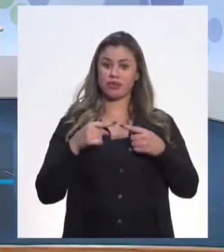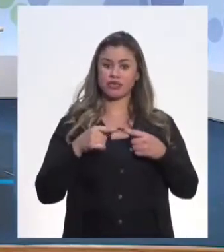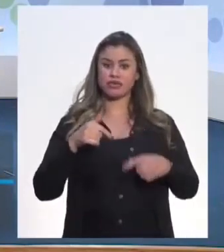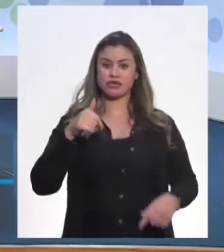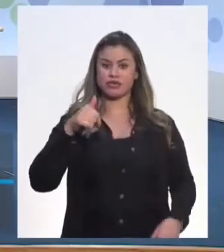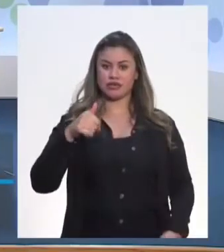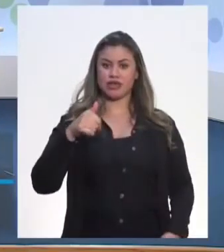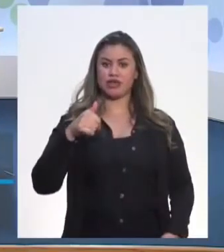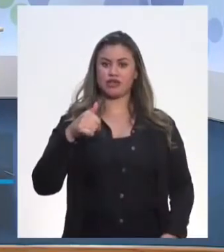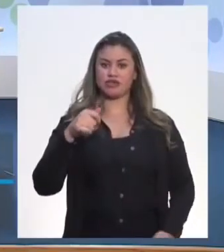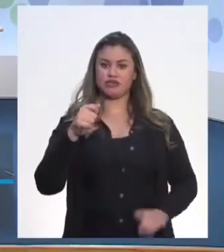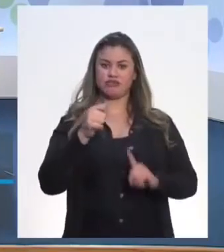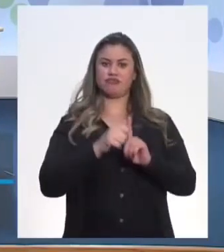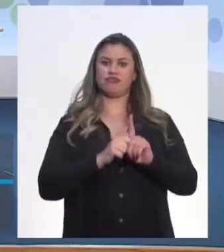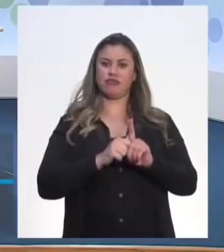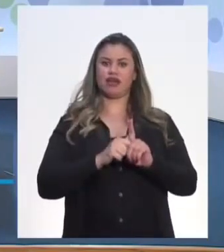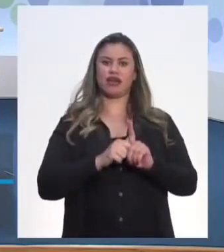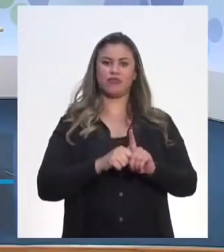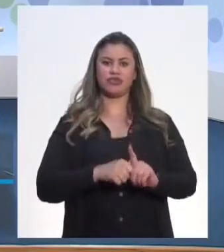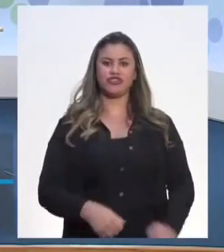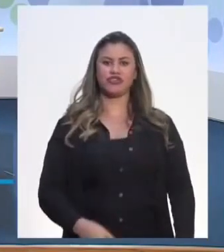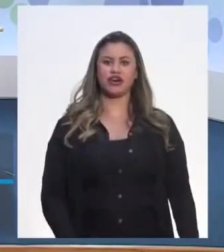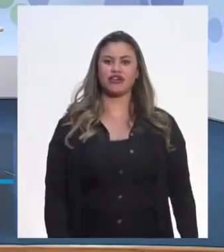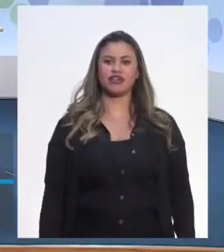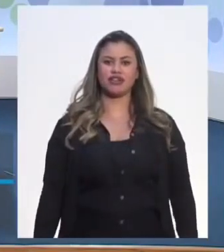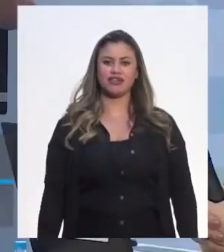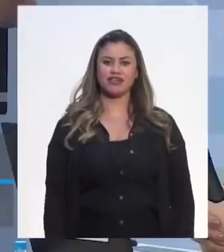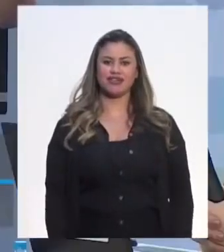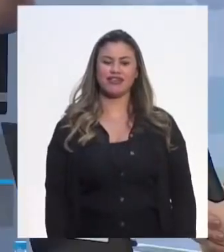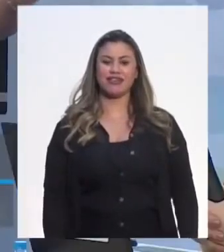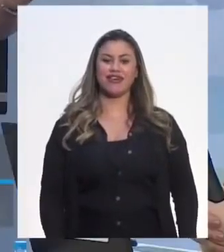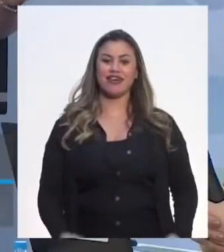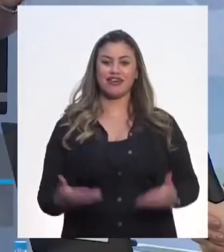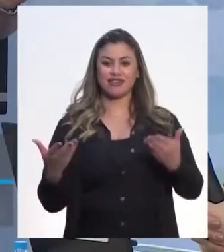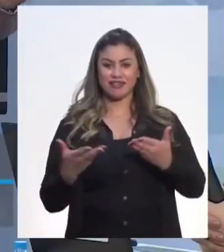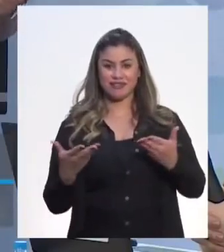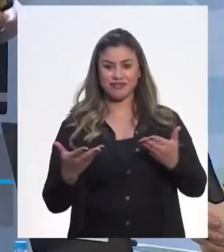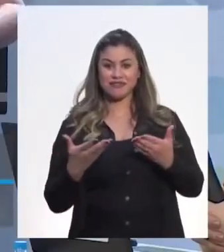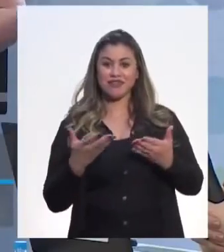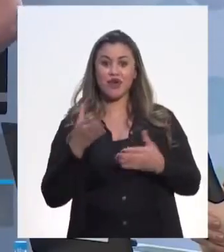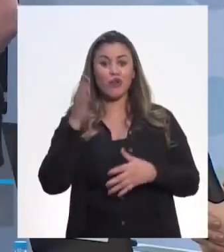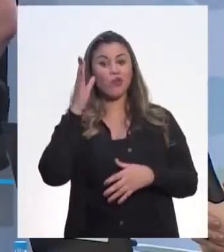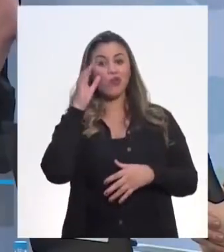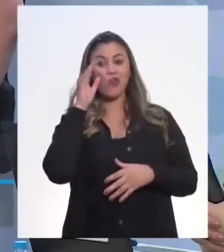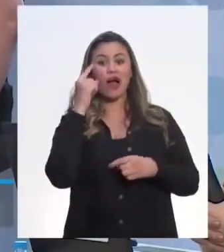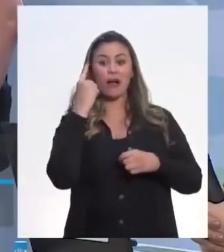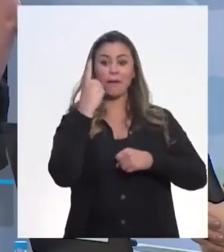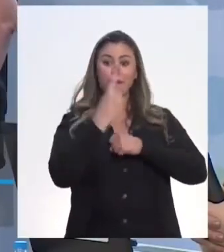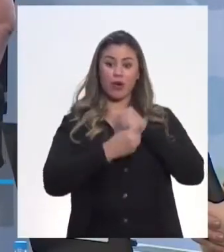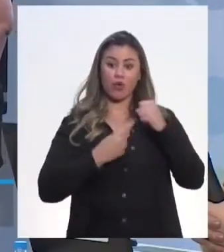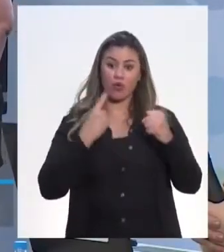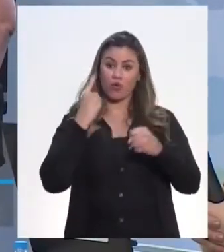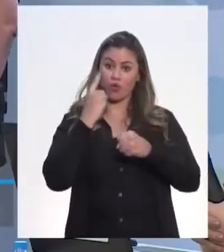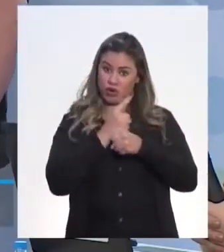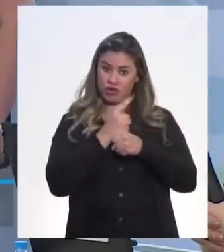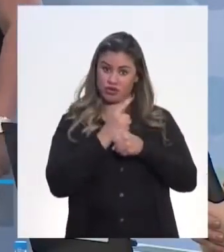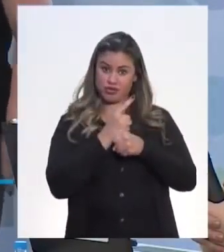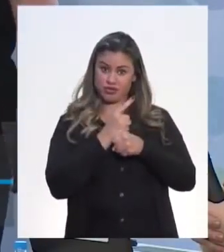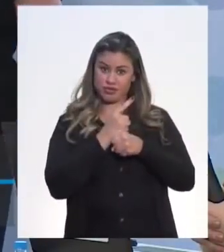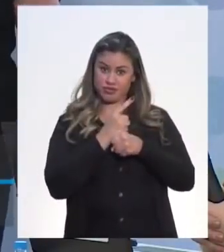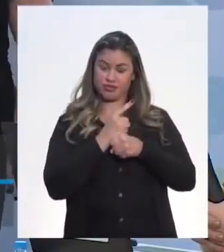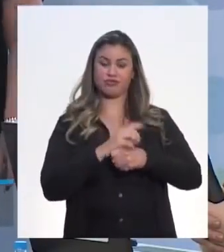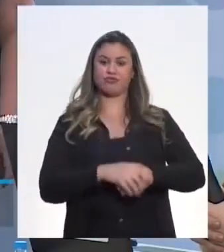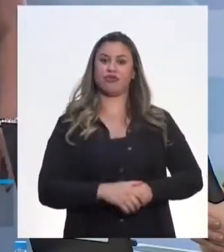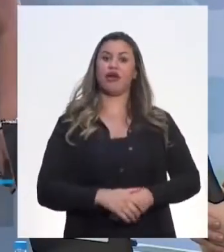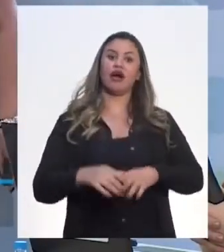período não é isso exatamente ela quer saber depois de um ano aqui são nos